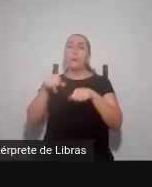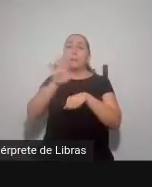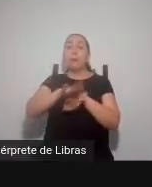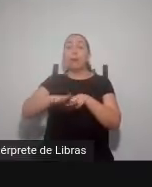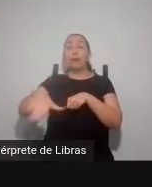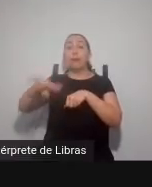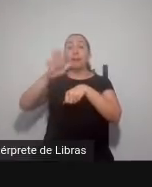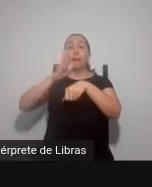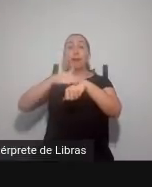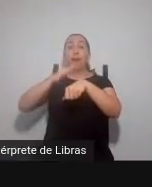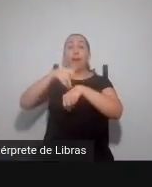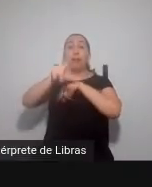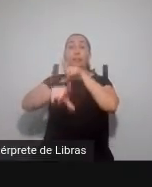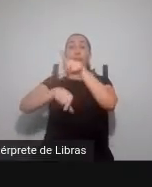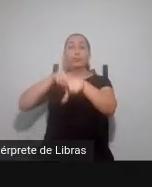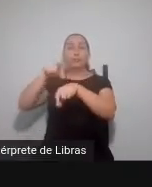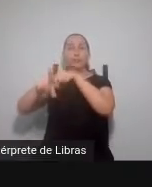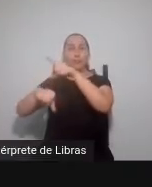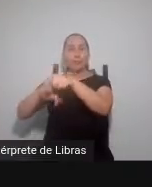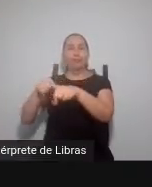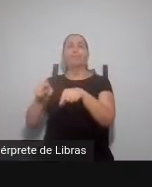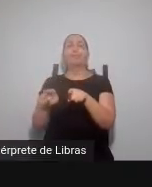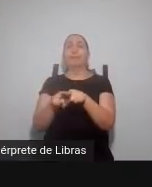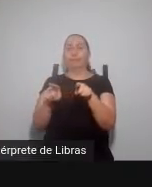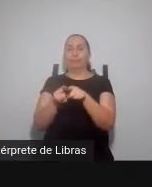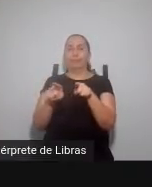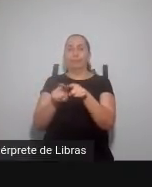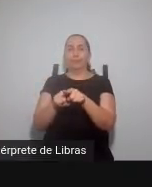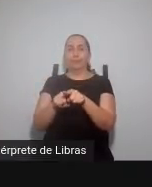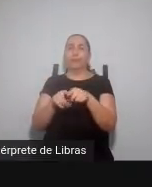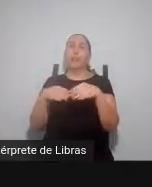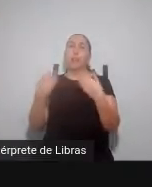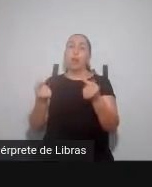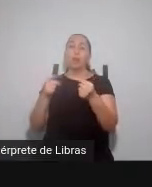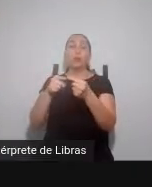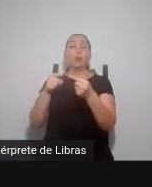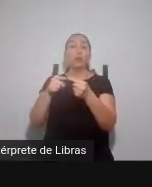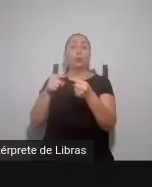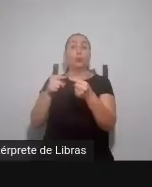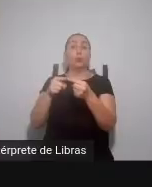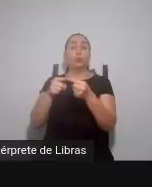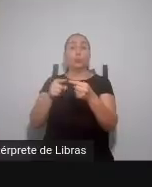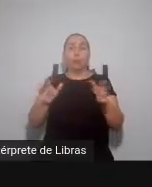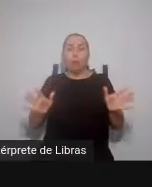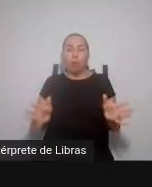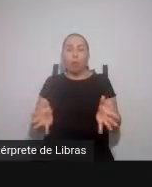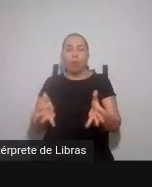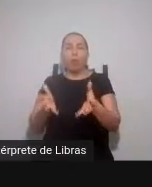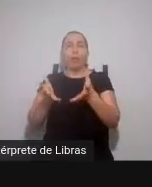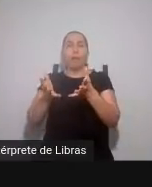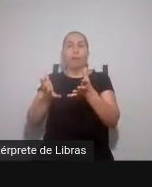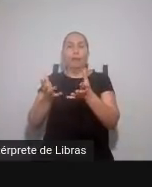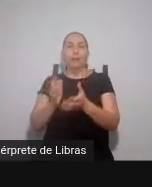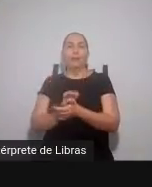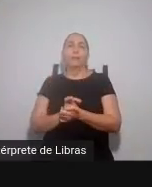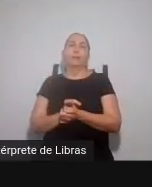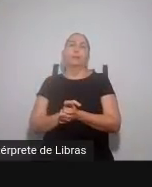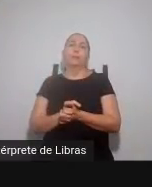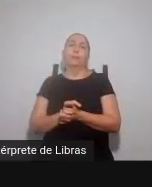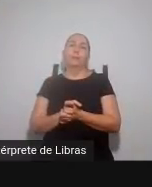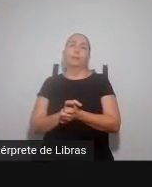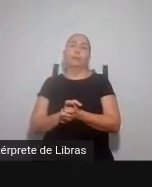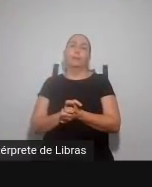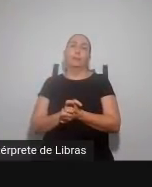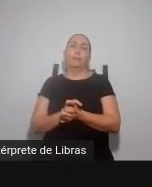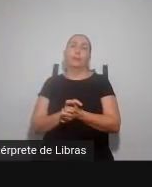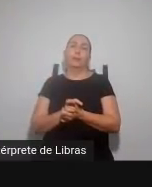só na mão do adulto. Então, esse é um instrumento com essa expectativa. A questão da construção